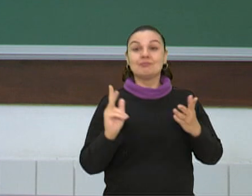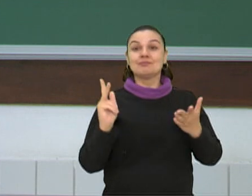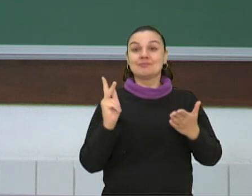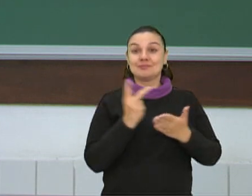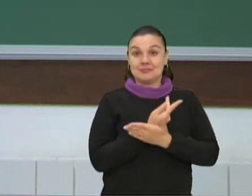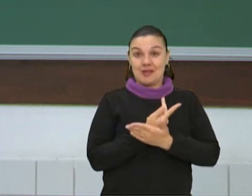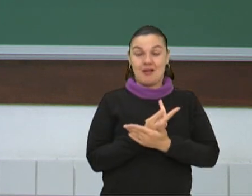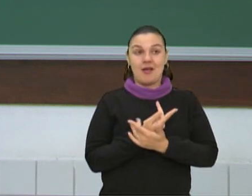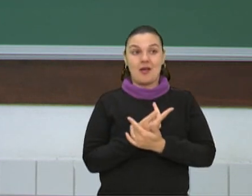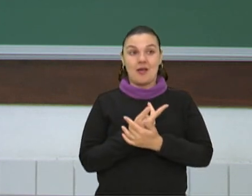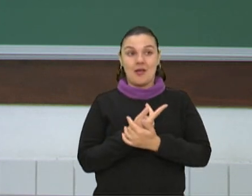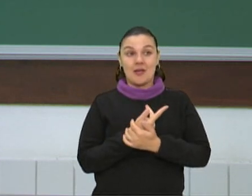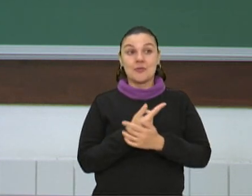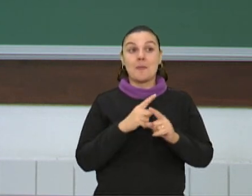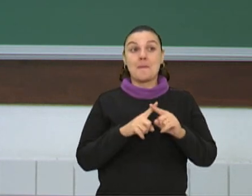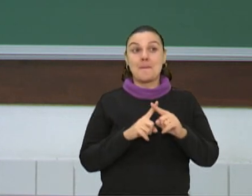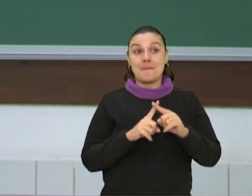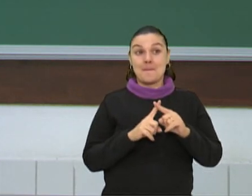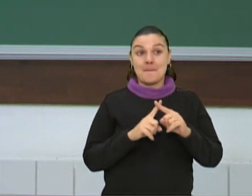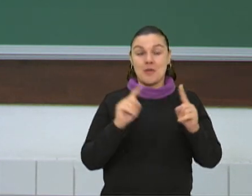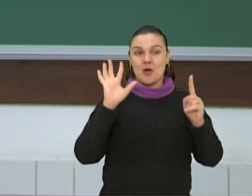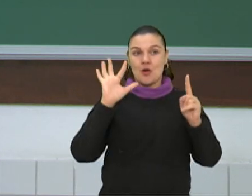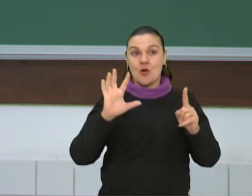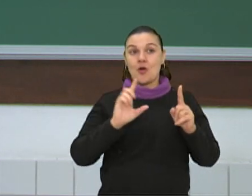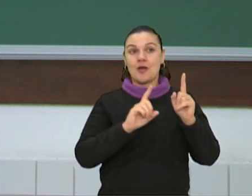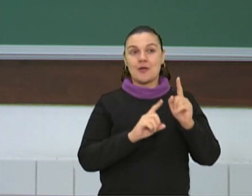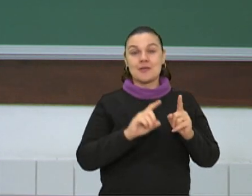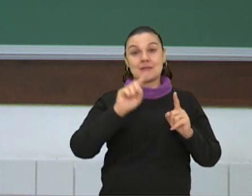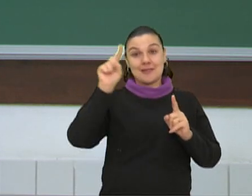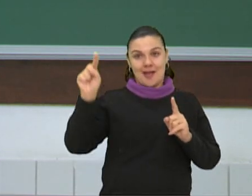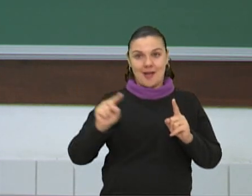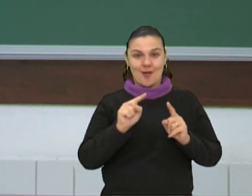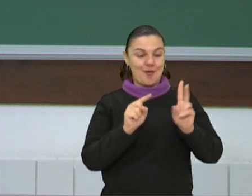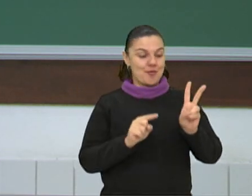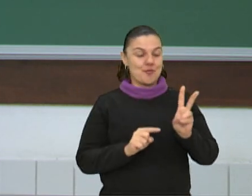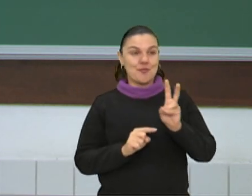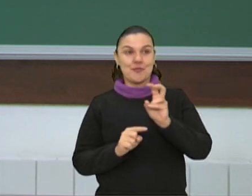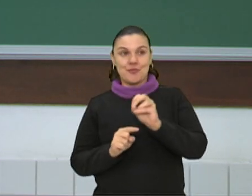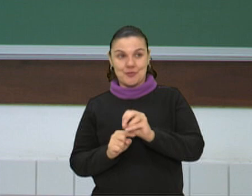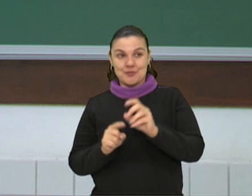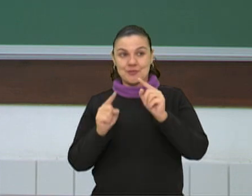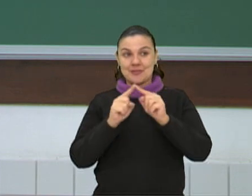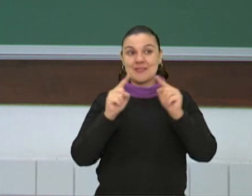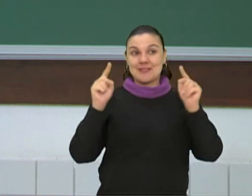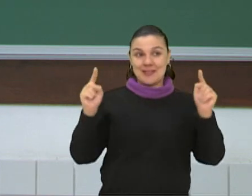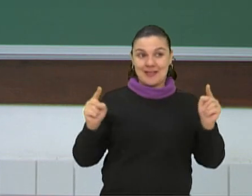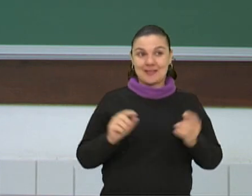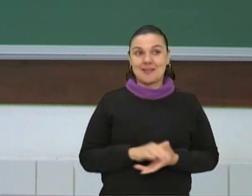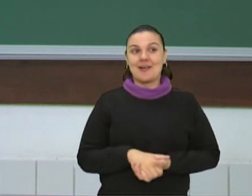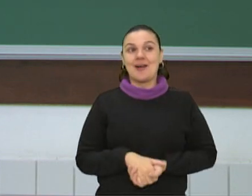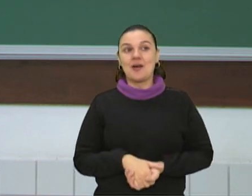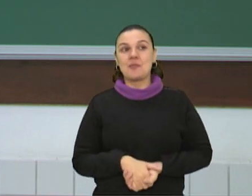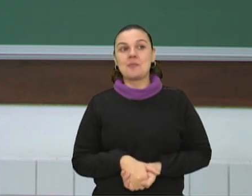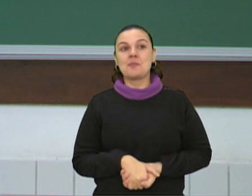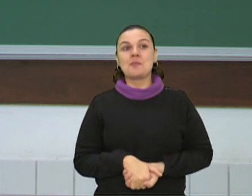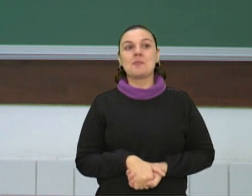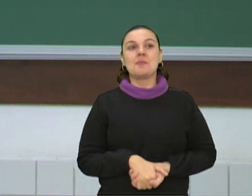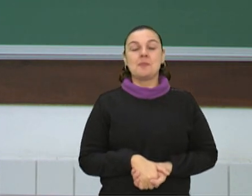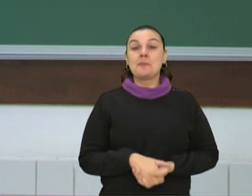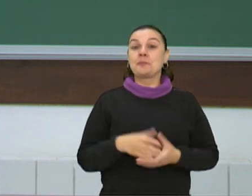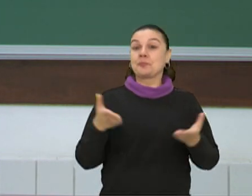O ficou um pouco desconfigurado, então lembre-se, deveria estar diferentemente separado,